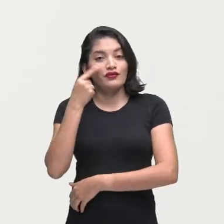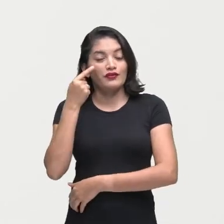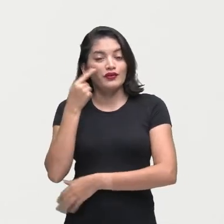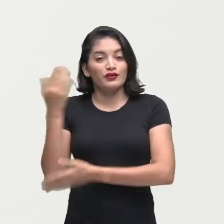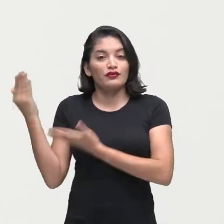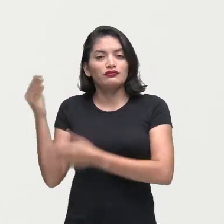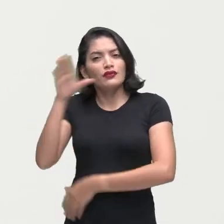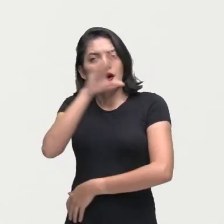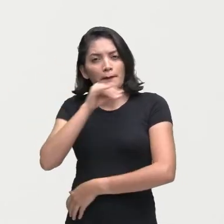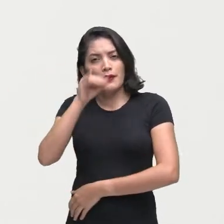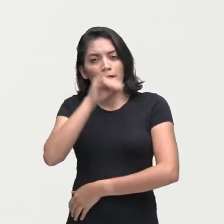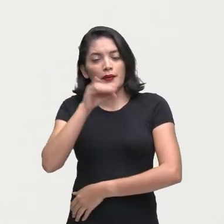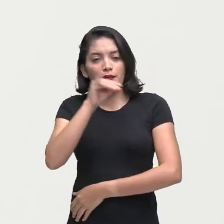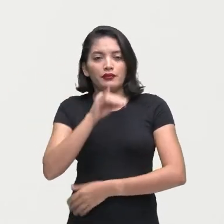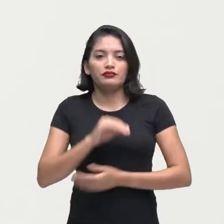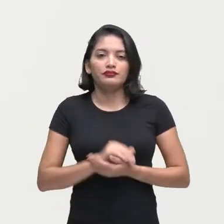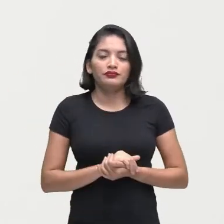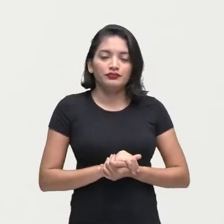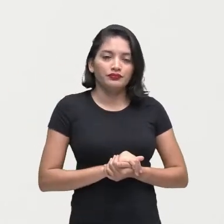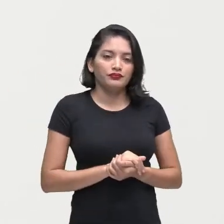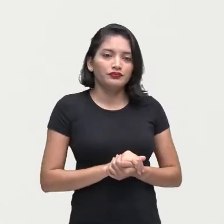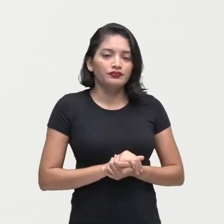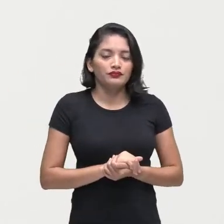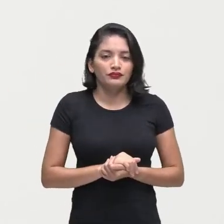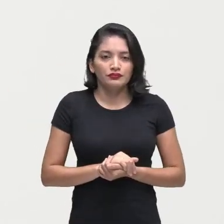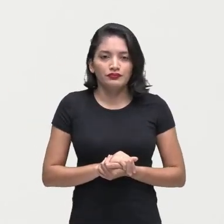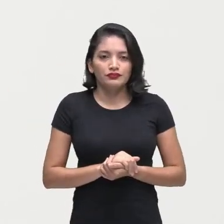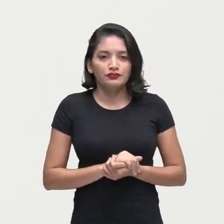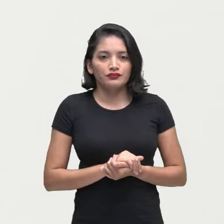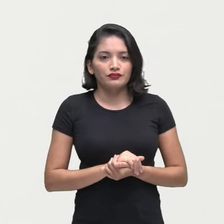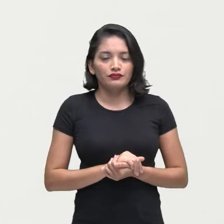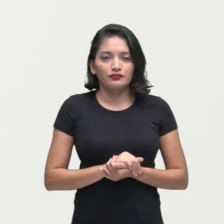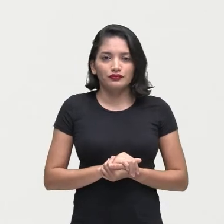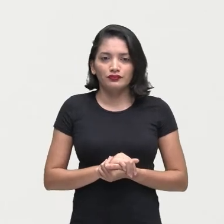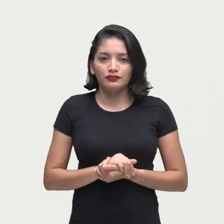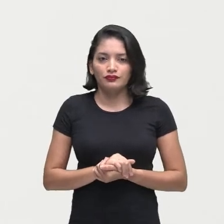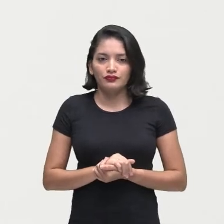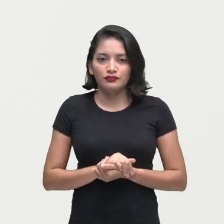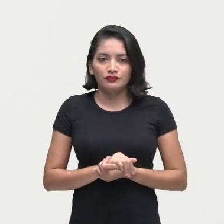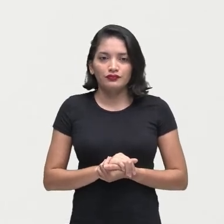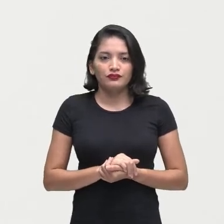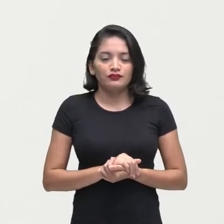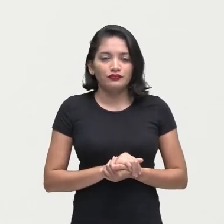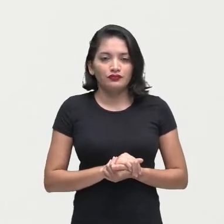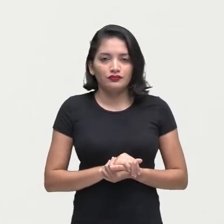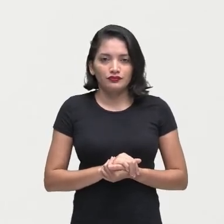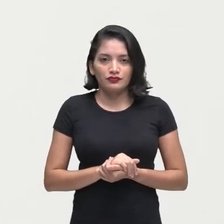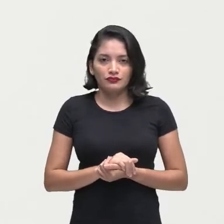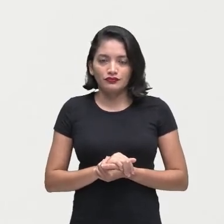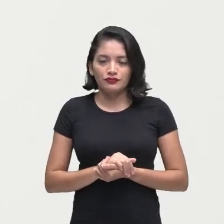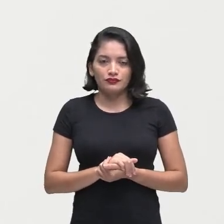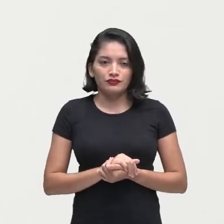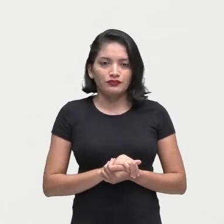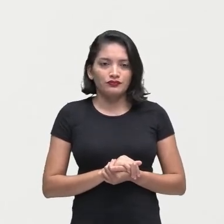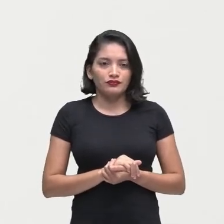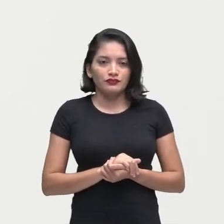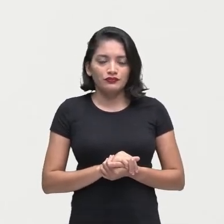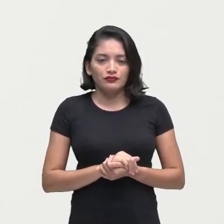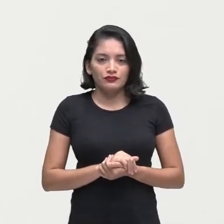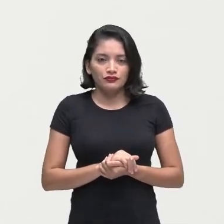pronúncia ae É an Eye on You are